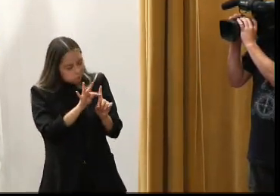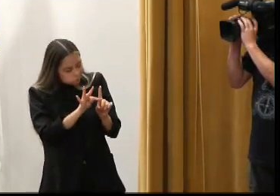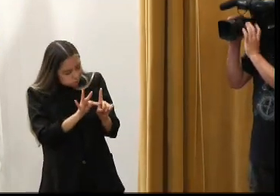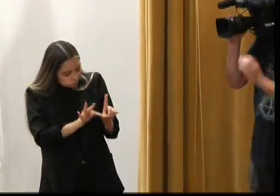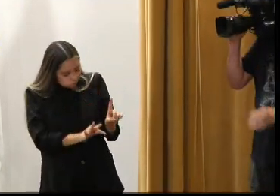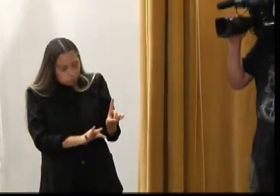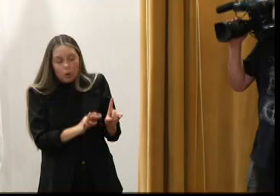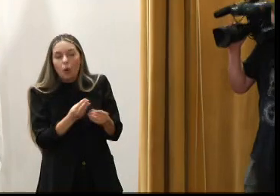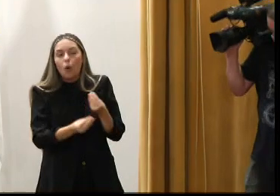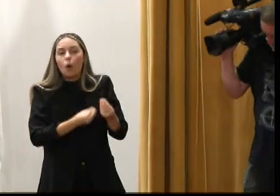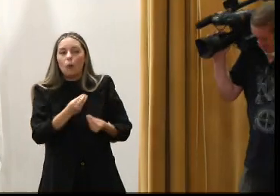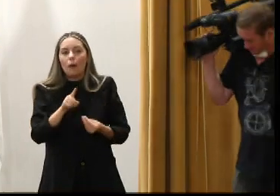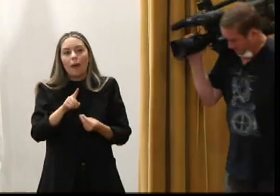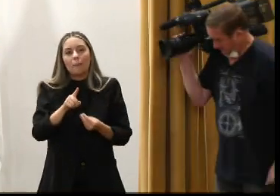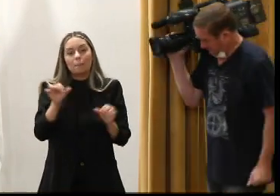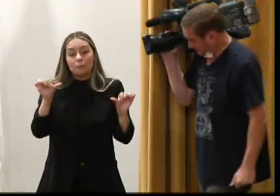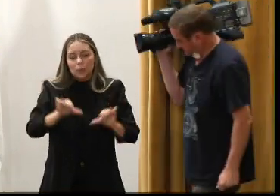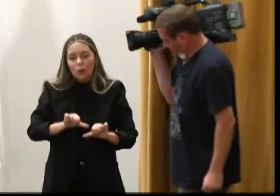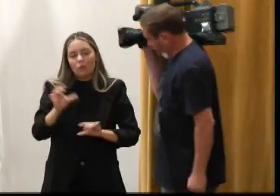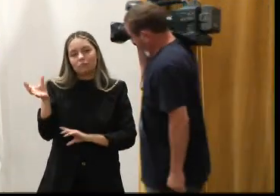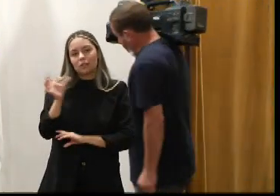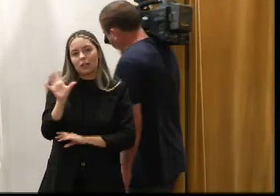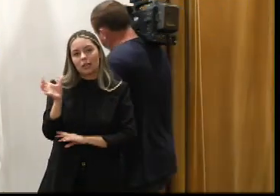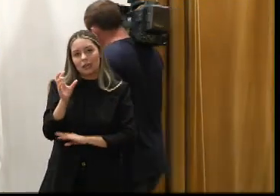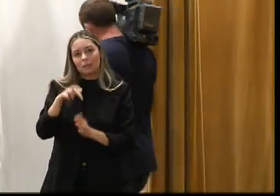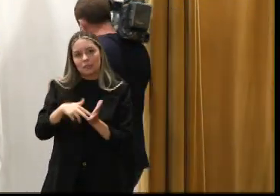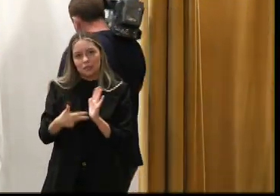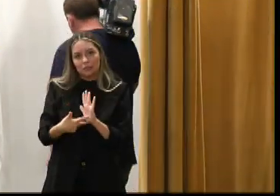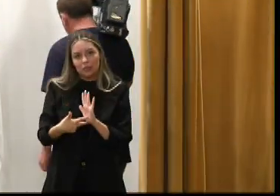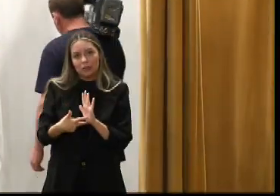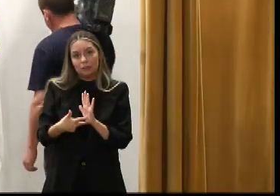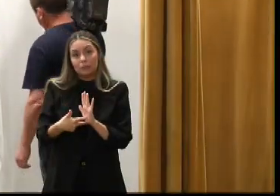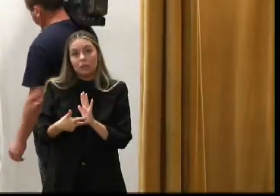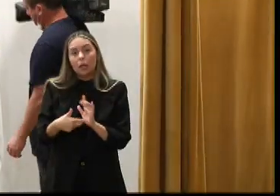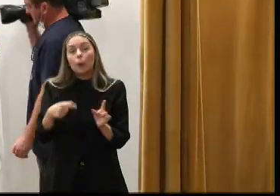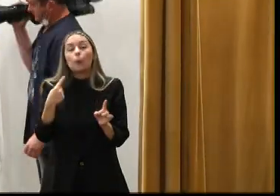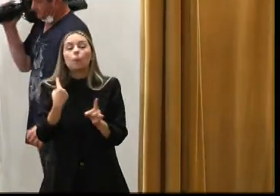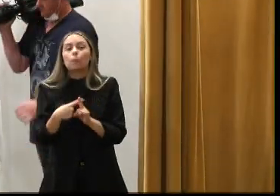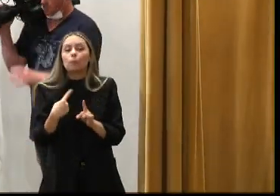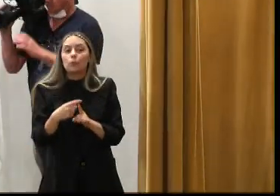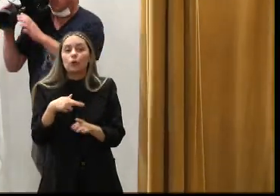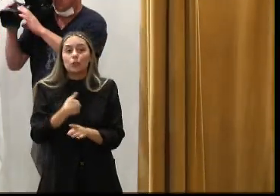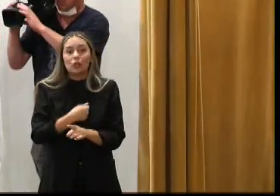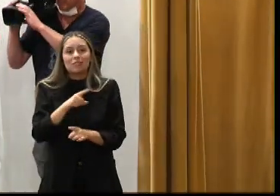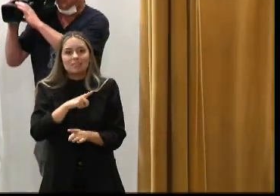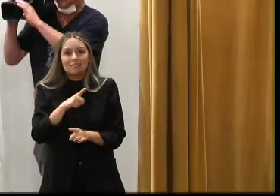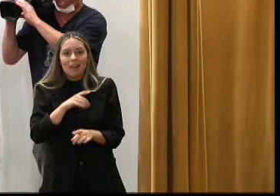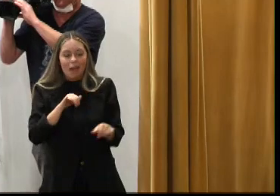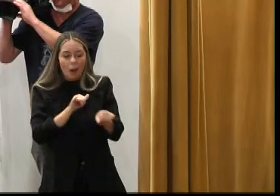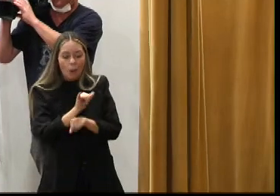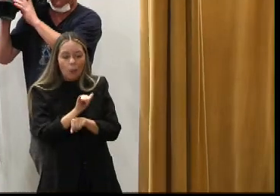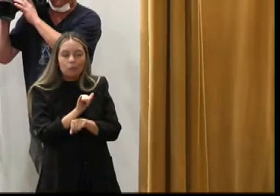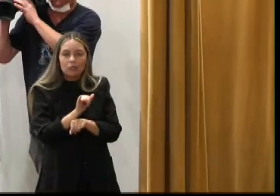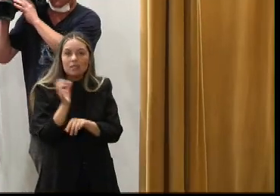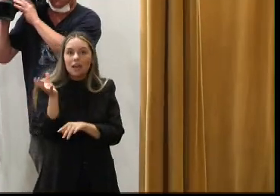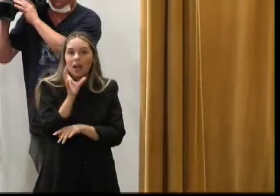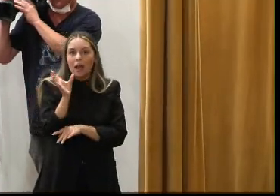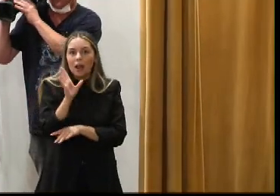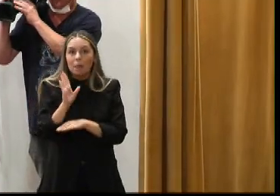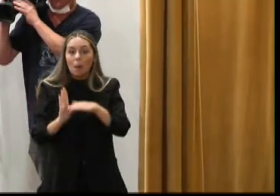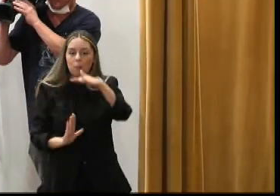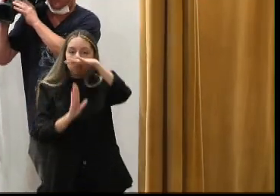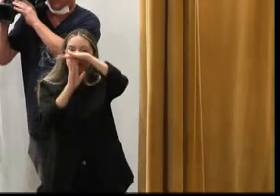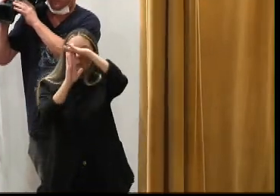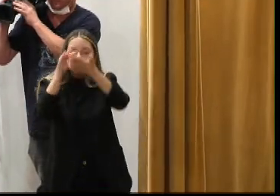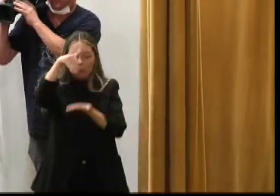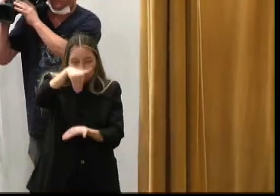de ironia que as mudanças climáticas não estão ocorrendo. Então, nós teremos fenômenos climáticos extremos no âmbito